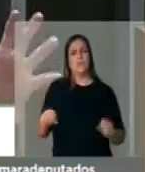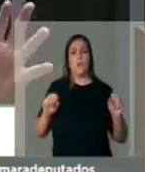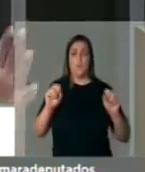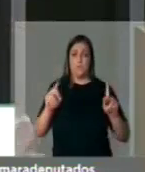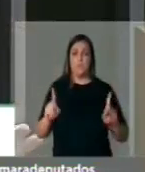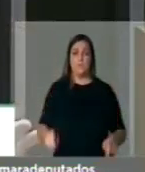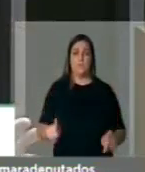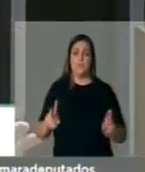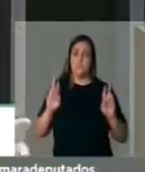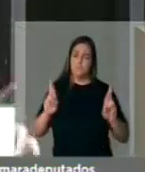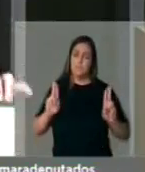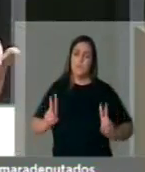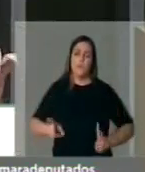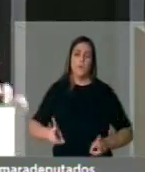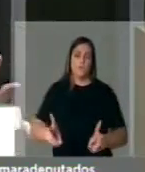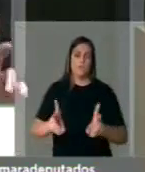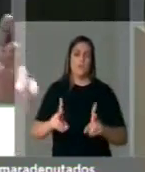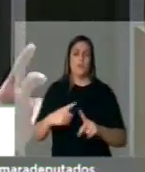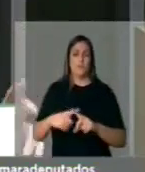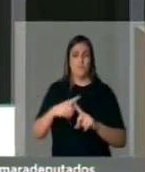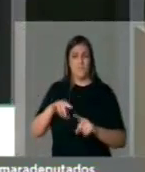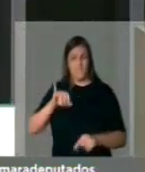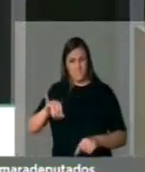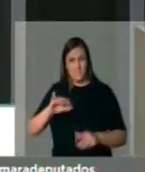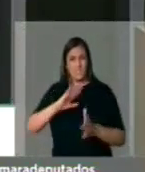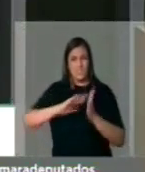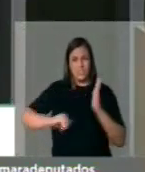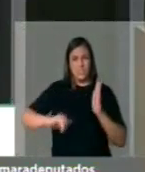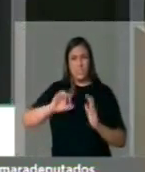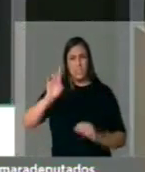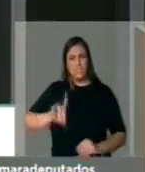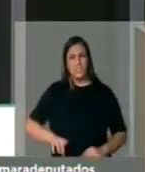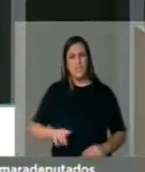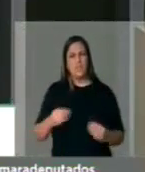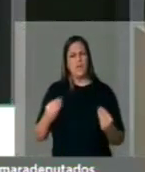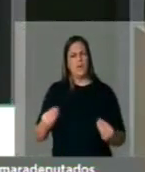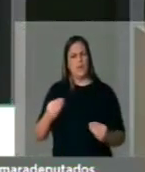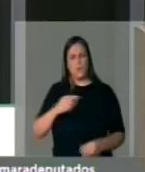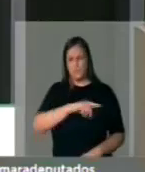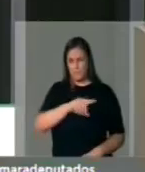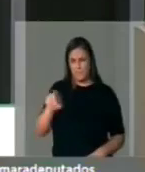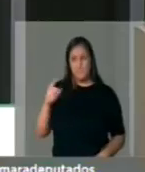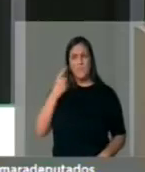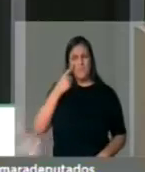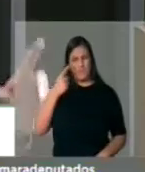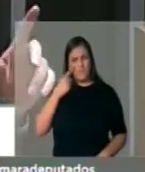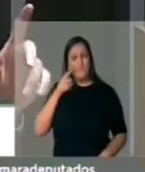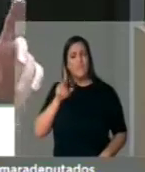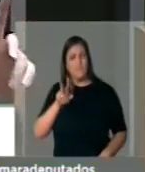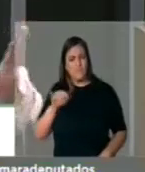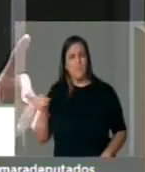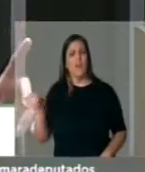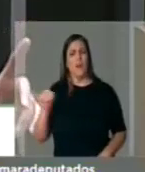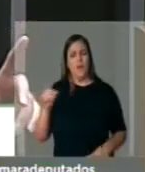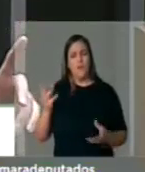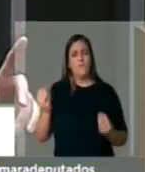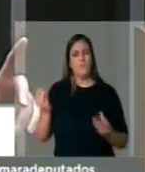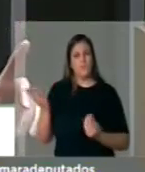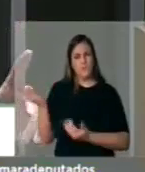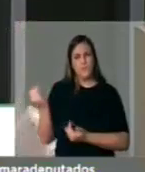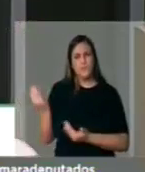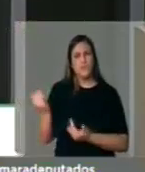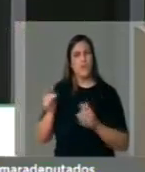isso permaneça, porque se tiver alteração, tenham a certeza, os senhores e as senhoras, de que vai ter muito